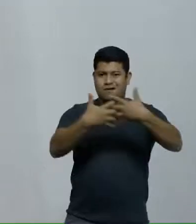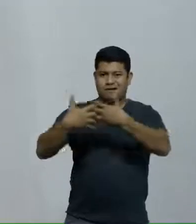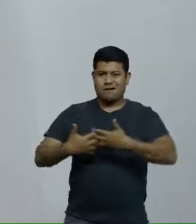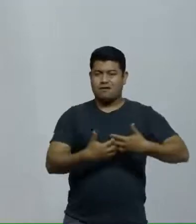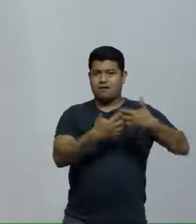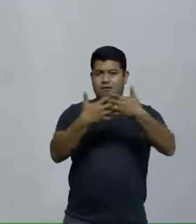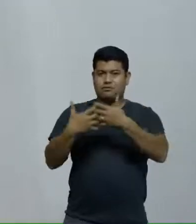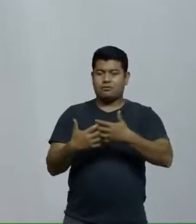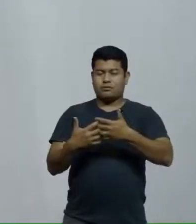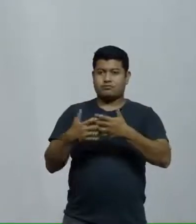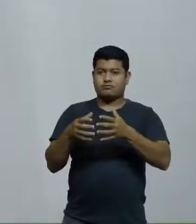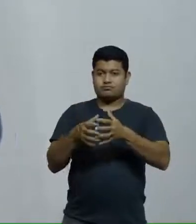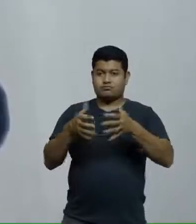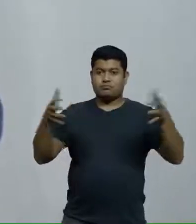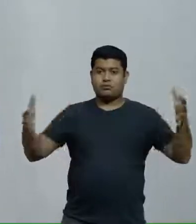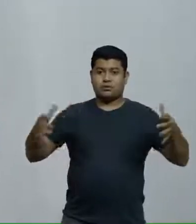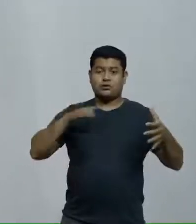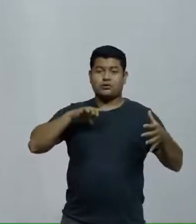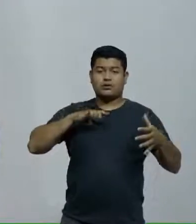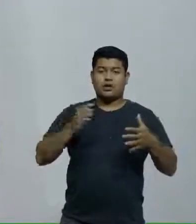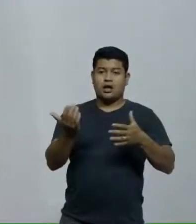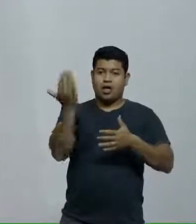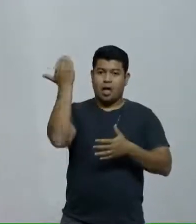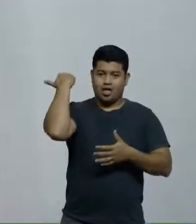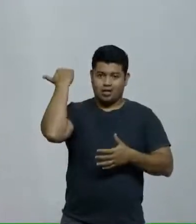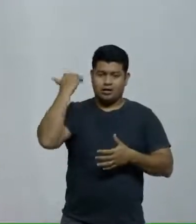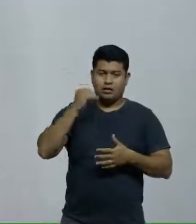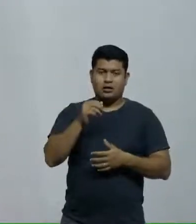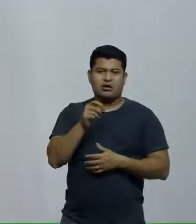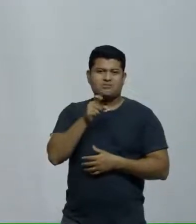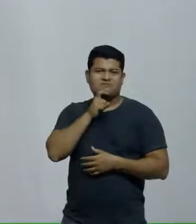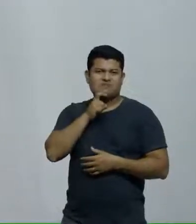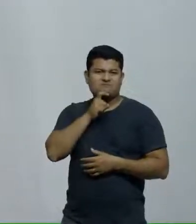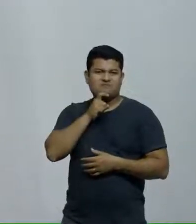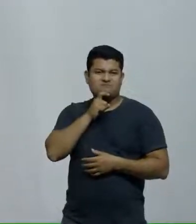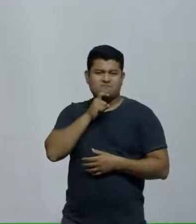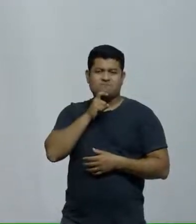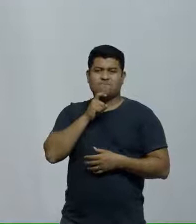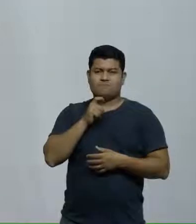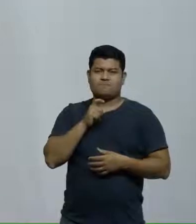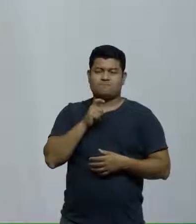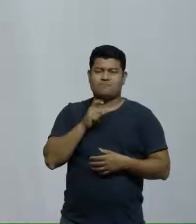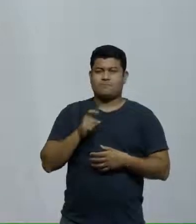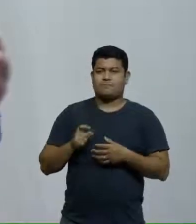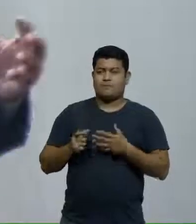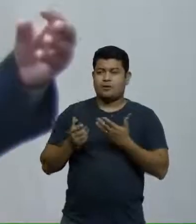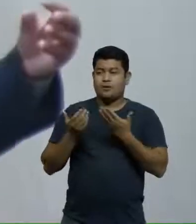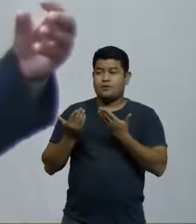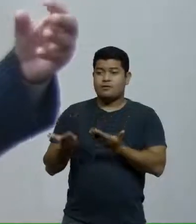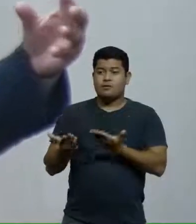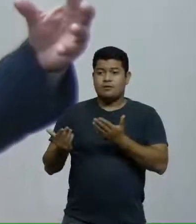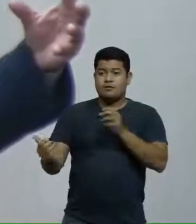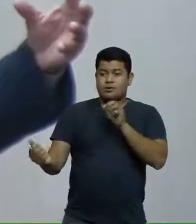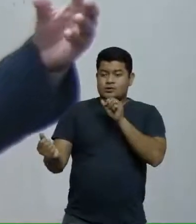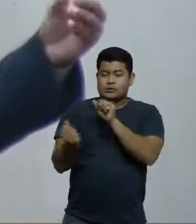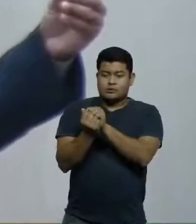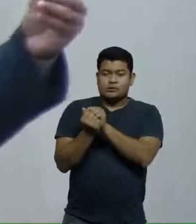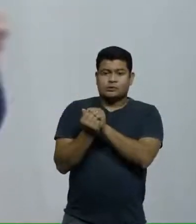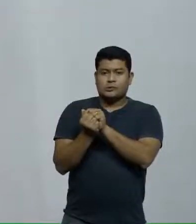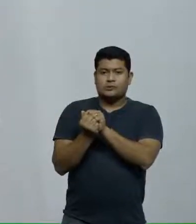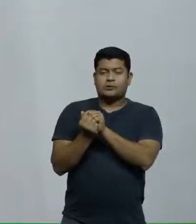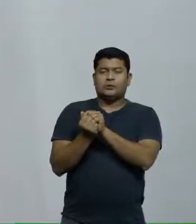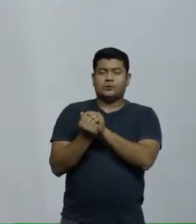refrigerado, uma câmara, né, que tem uma câmara frigorífica, para que a gente possa fazer as fiscalizações. As